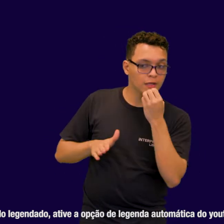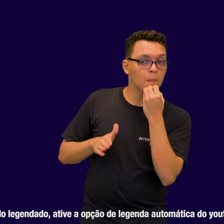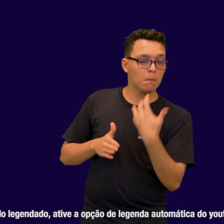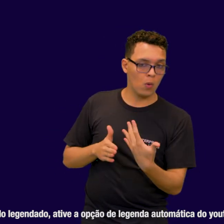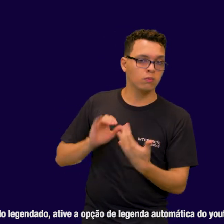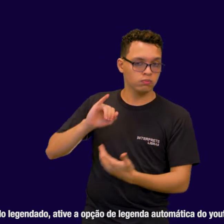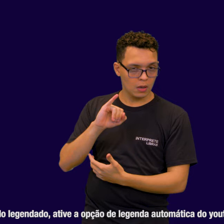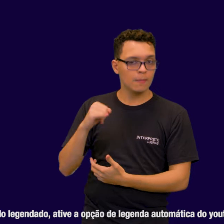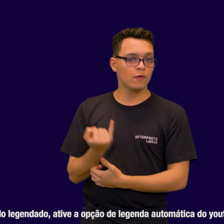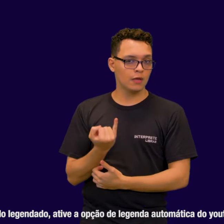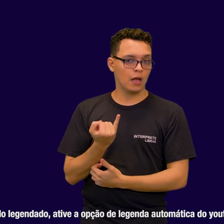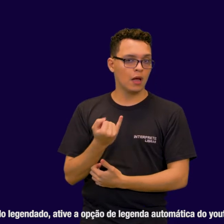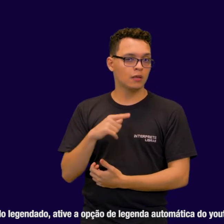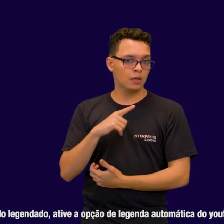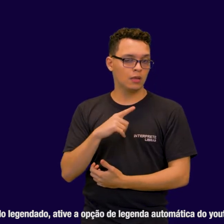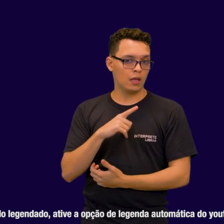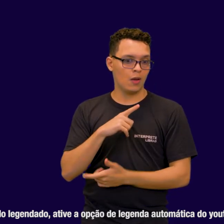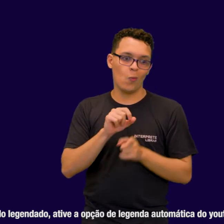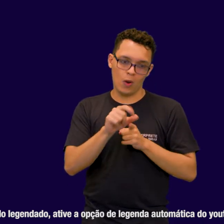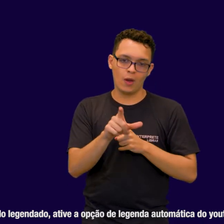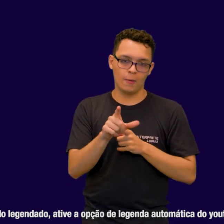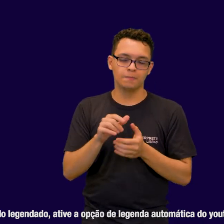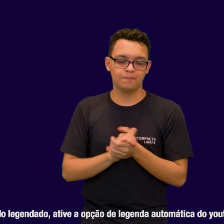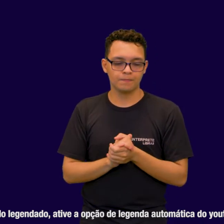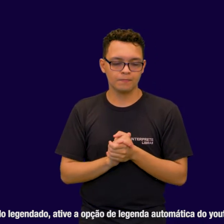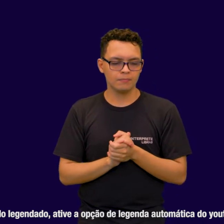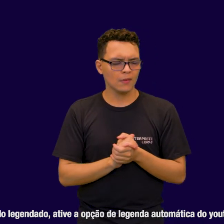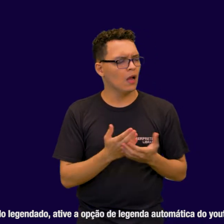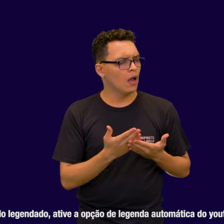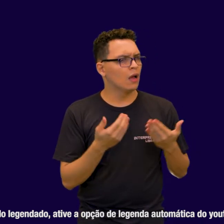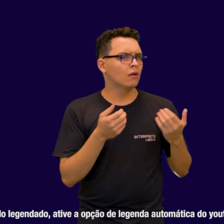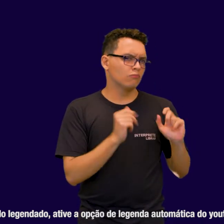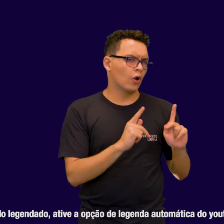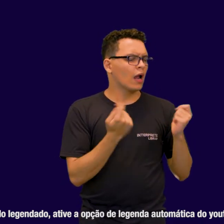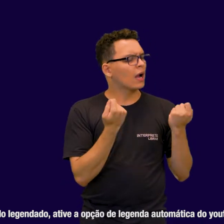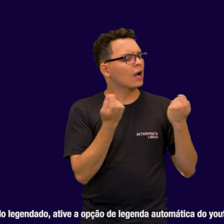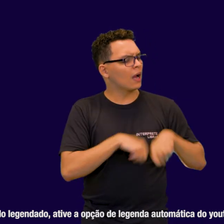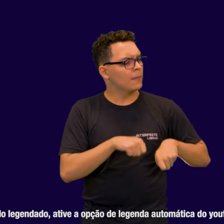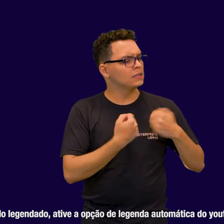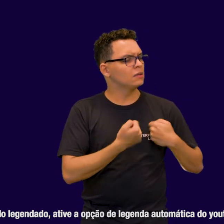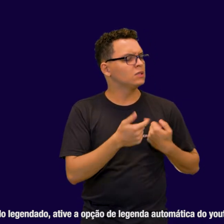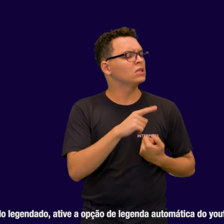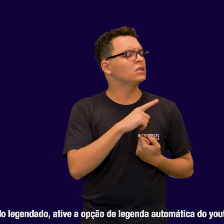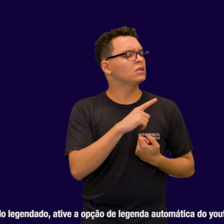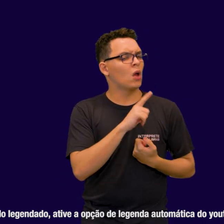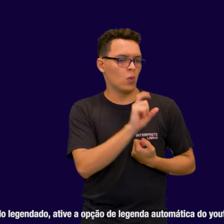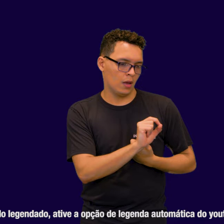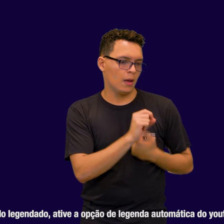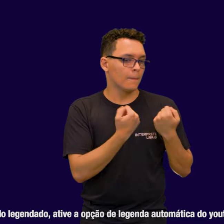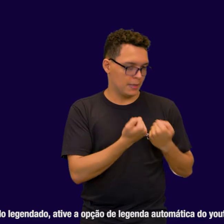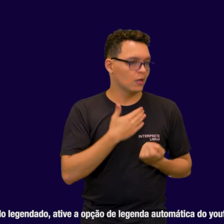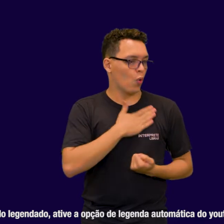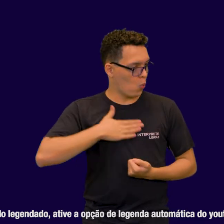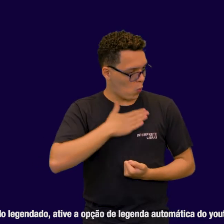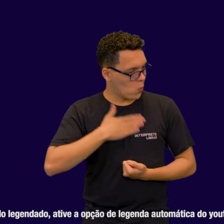caminho, entendeu? Você ter uma cervejaria sem ter. E quais são as habilidades que uma pessoa precisa ter para empreender nesse mercado, além, obviamente,